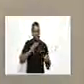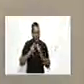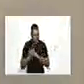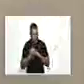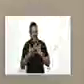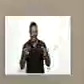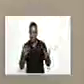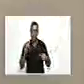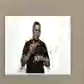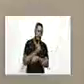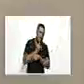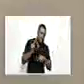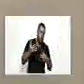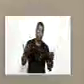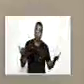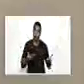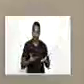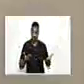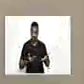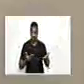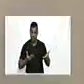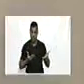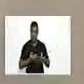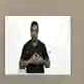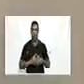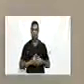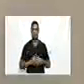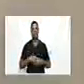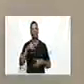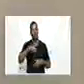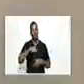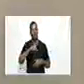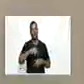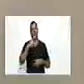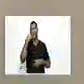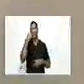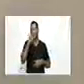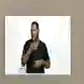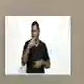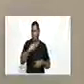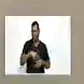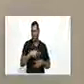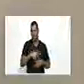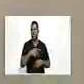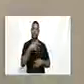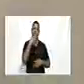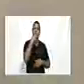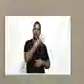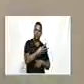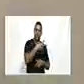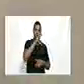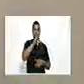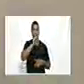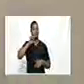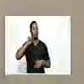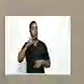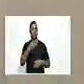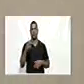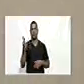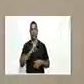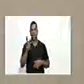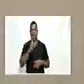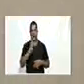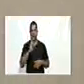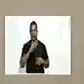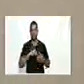um jeito arrecadação hoje em taxa de lixo ela Gira em R 450.000